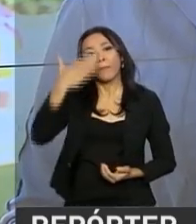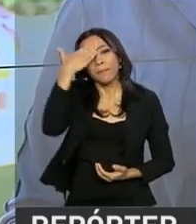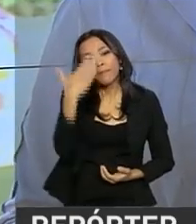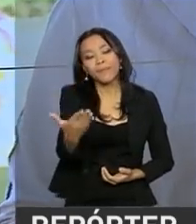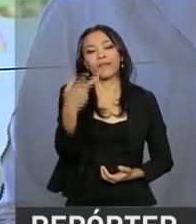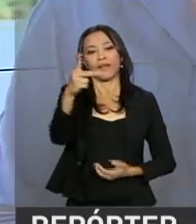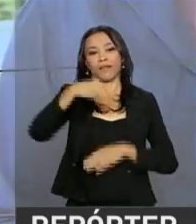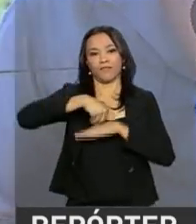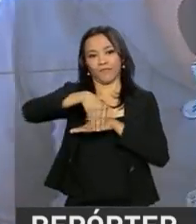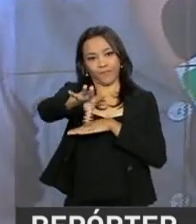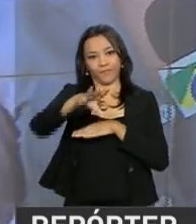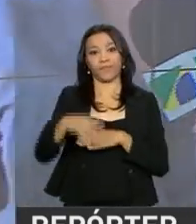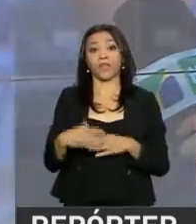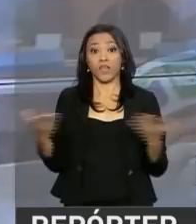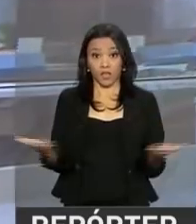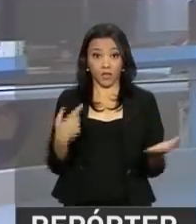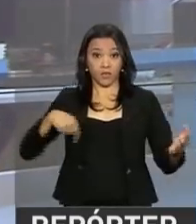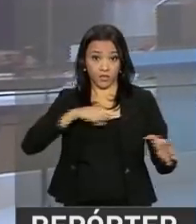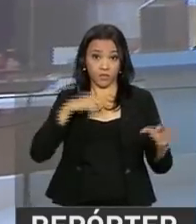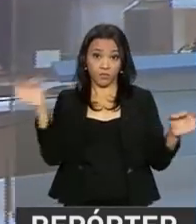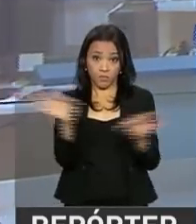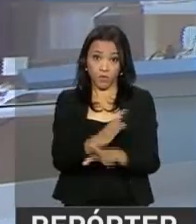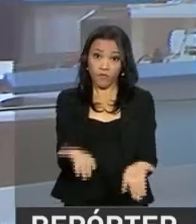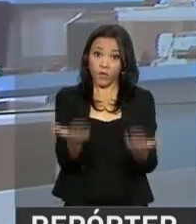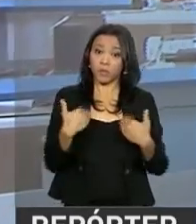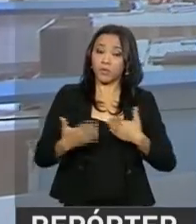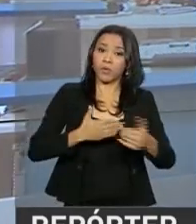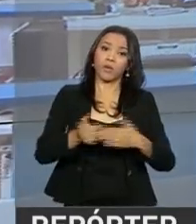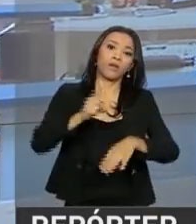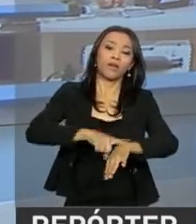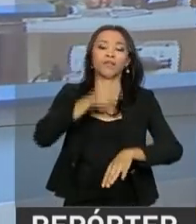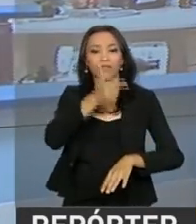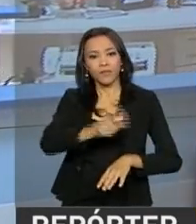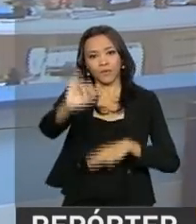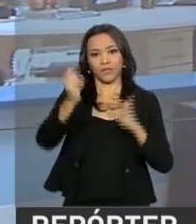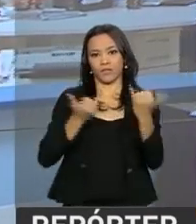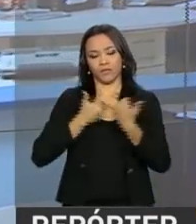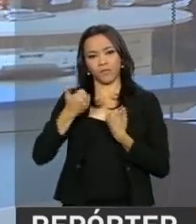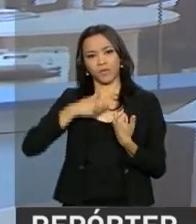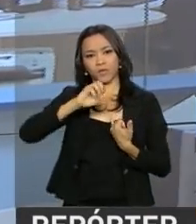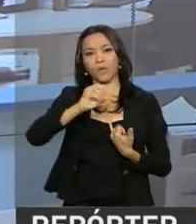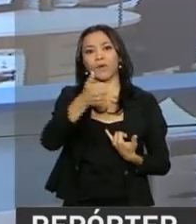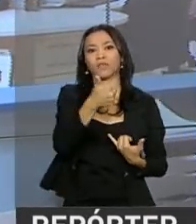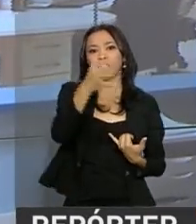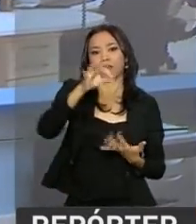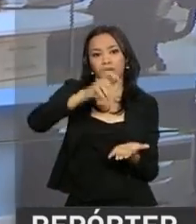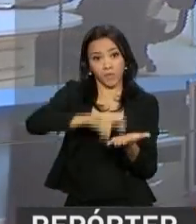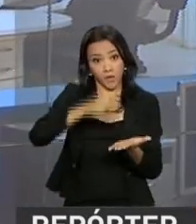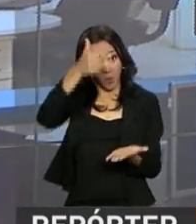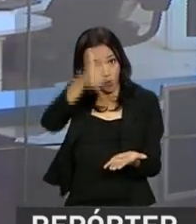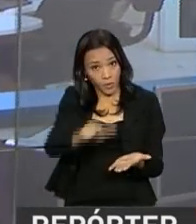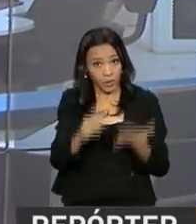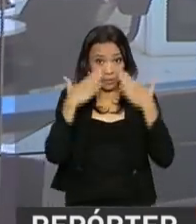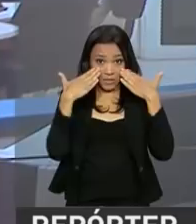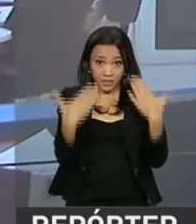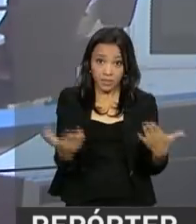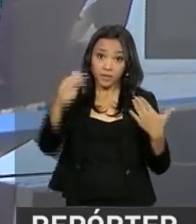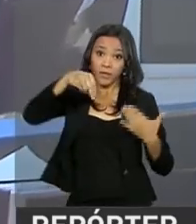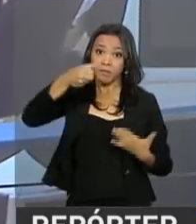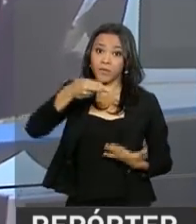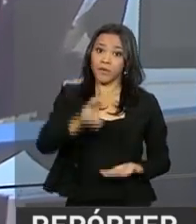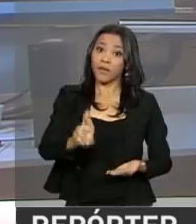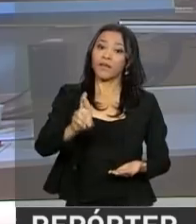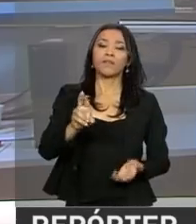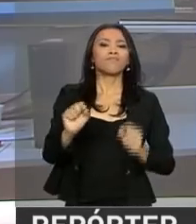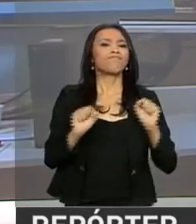pelas informações. E nós ficamos por aqui. Voltamos a qualquer momento com outras informações ou às 10 da manhã na próxima edição do Repórter